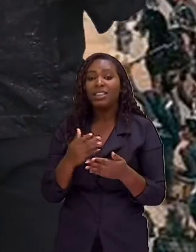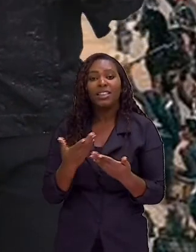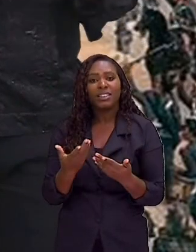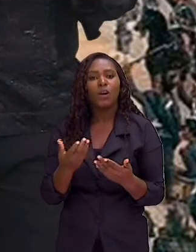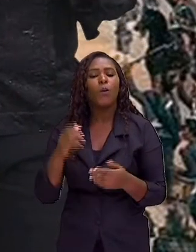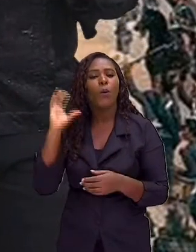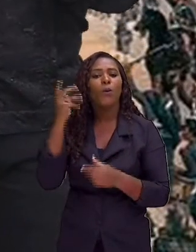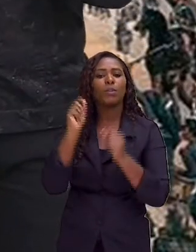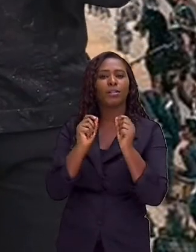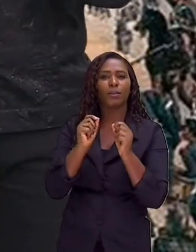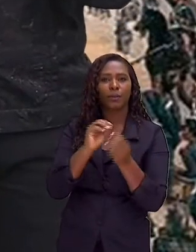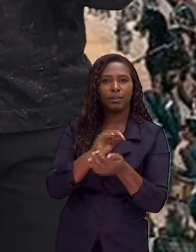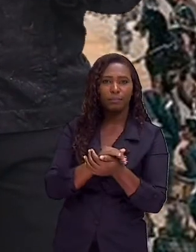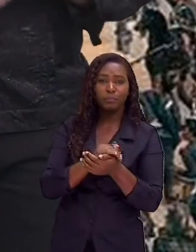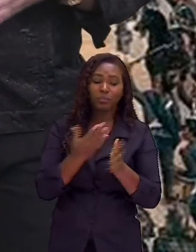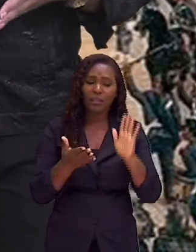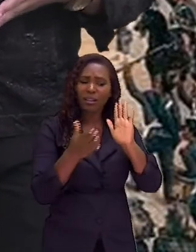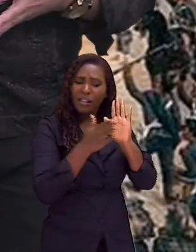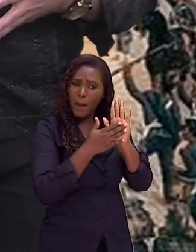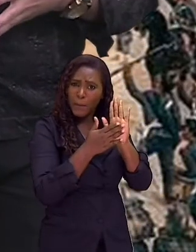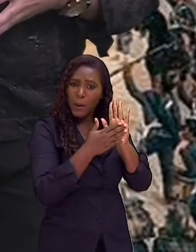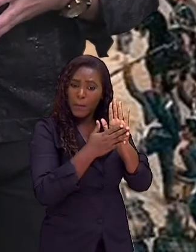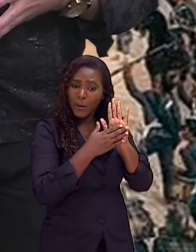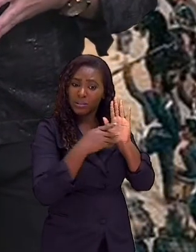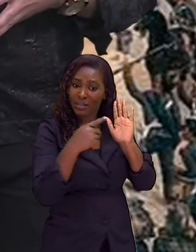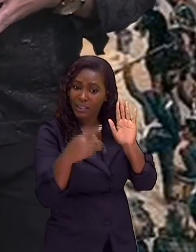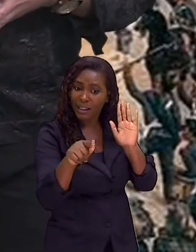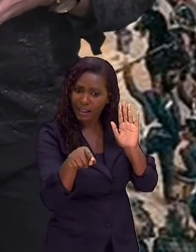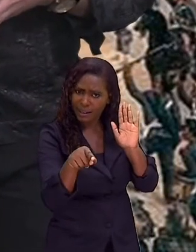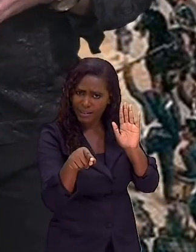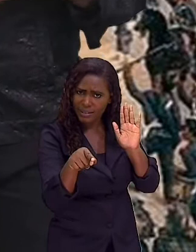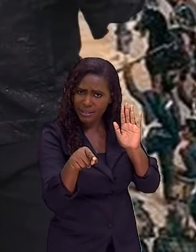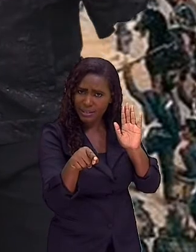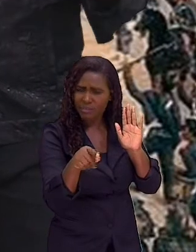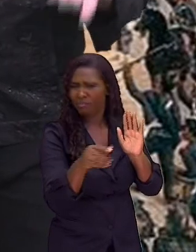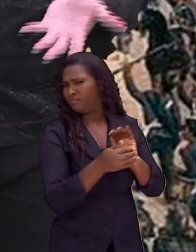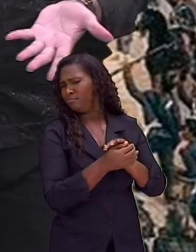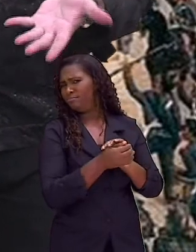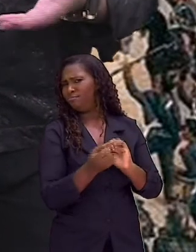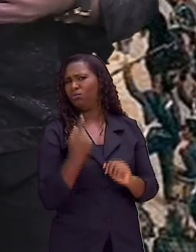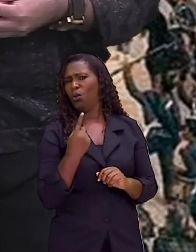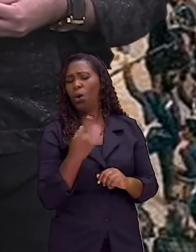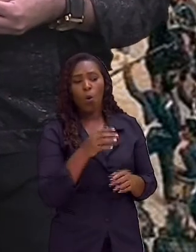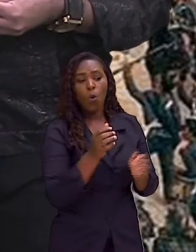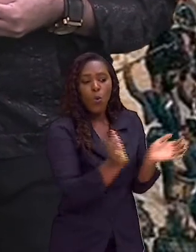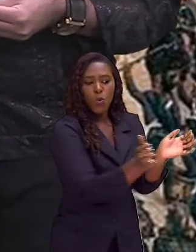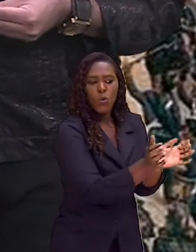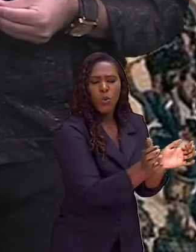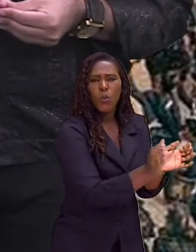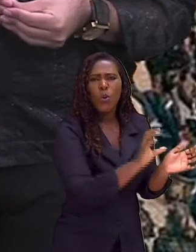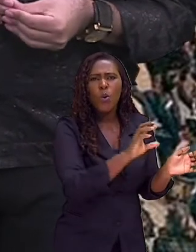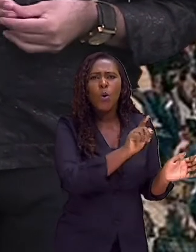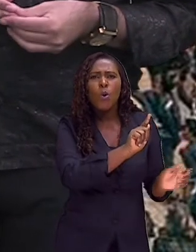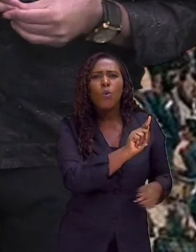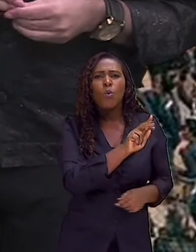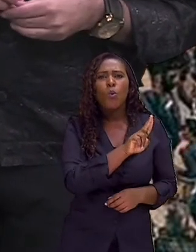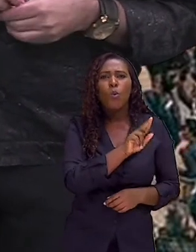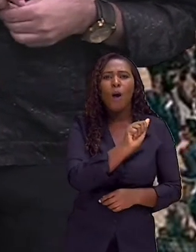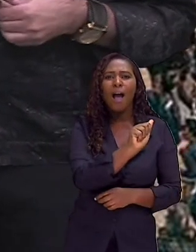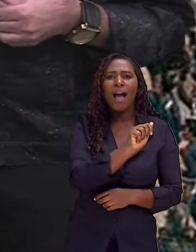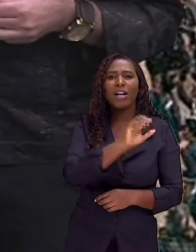administração separada da Espanha alarmou os guaxupins, ou os guaxupinos, quando